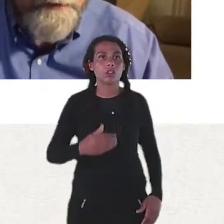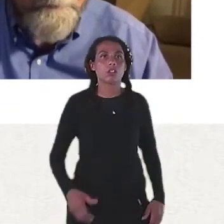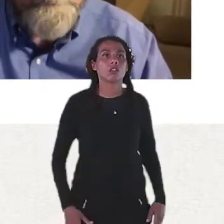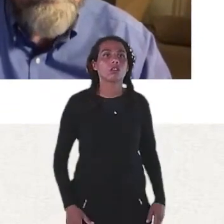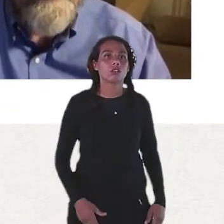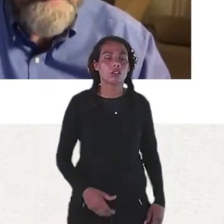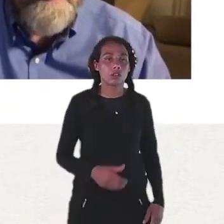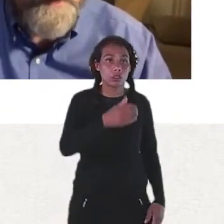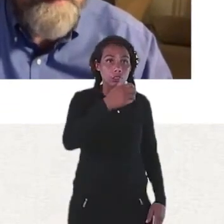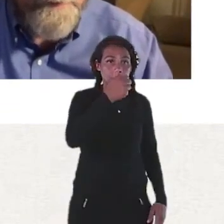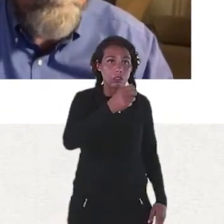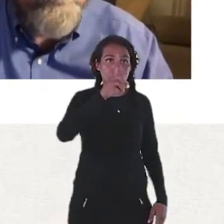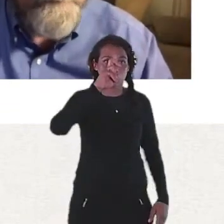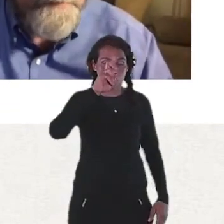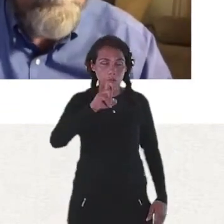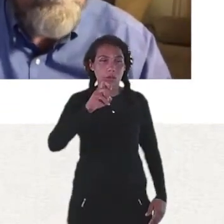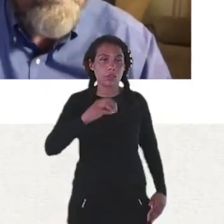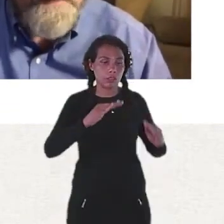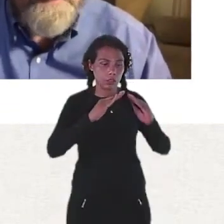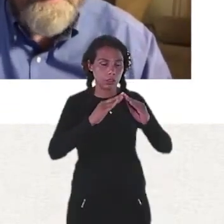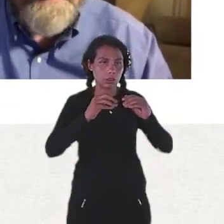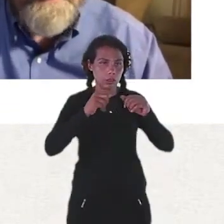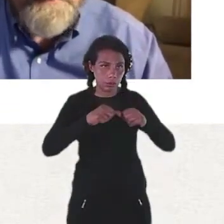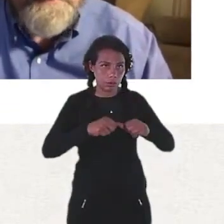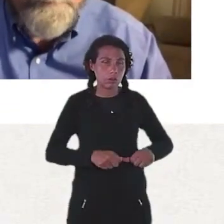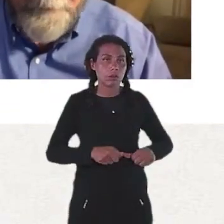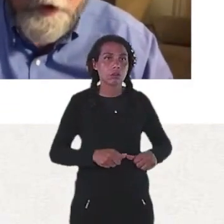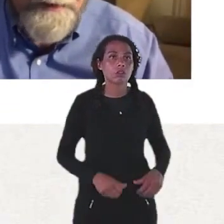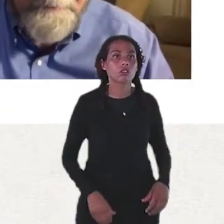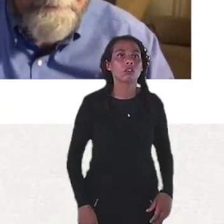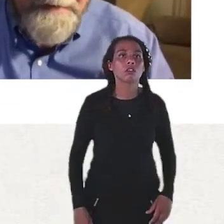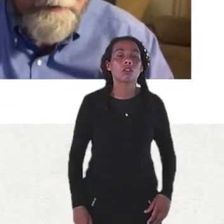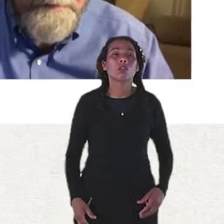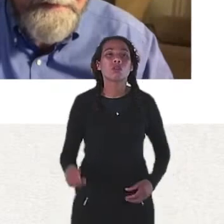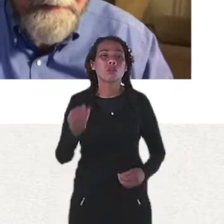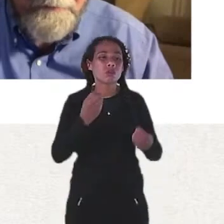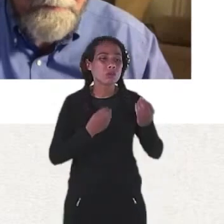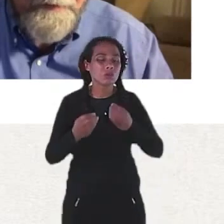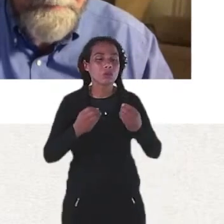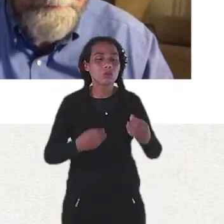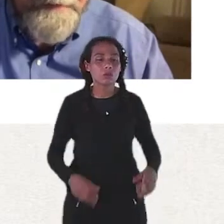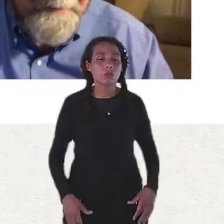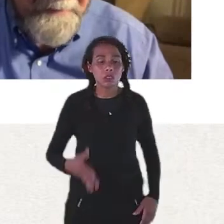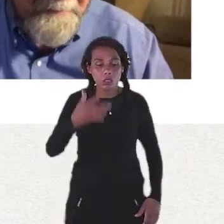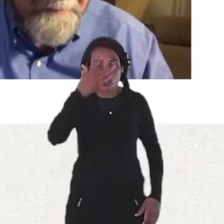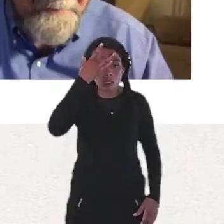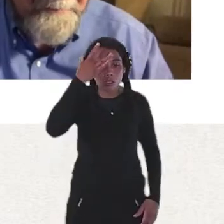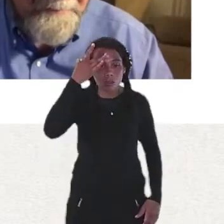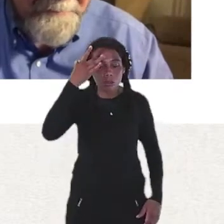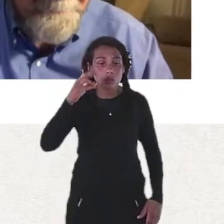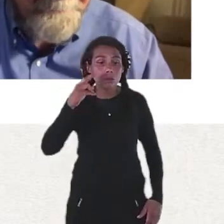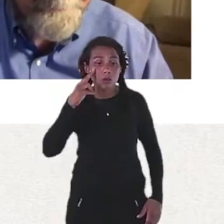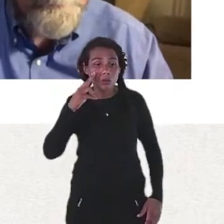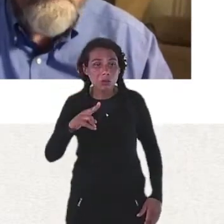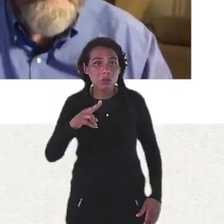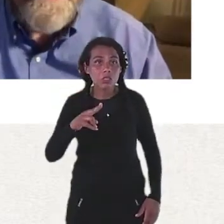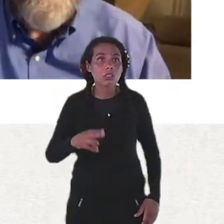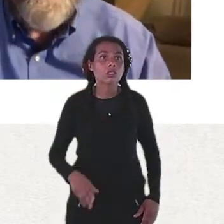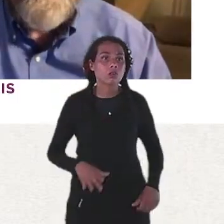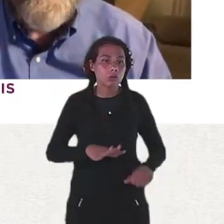comportamentos que eu vejo no Brasil, né? E depois de 500 mil de perdas,